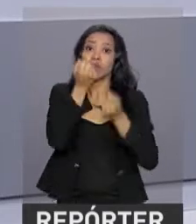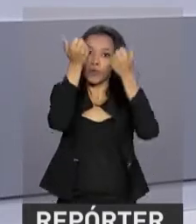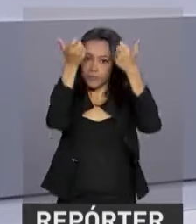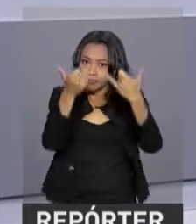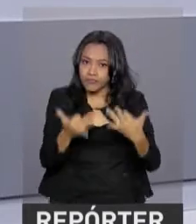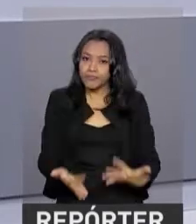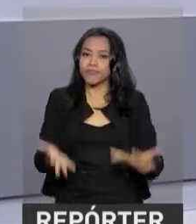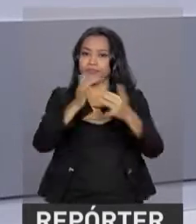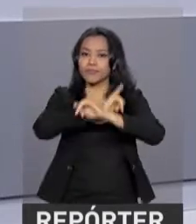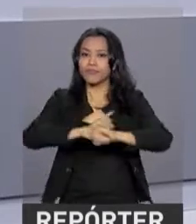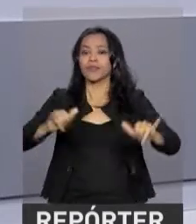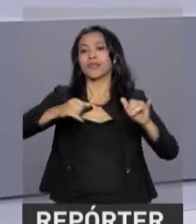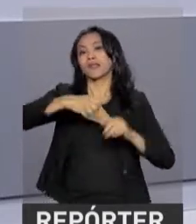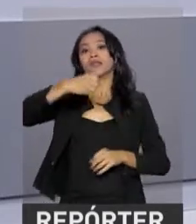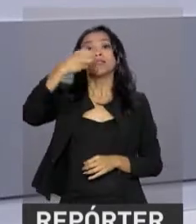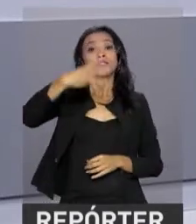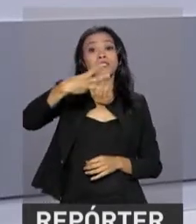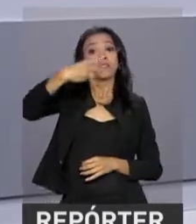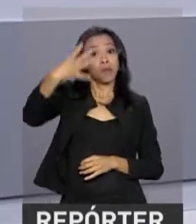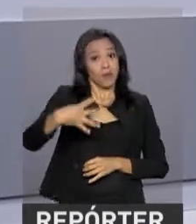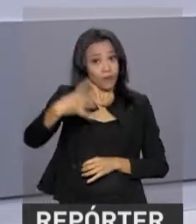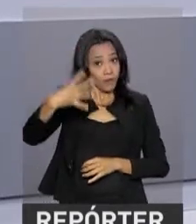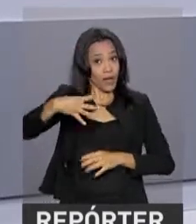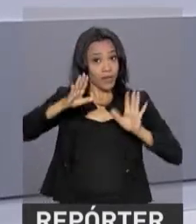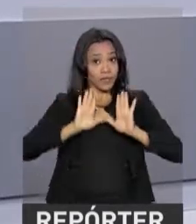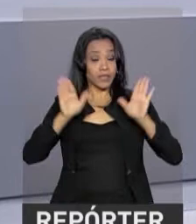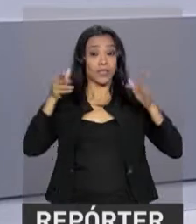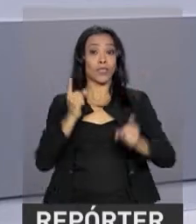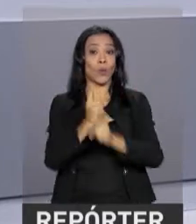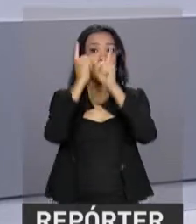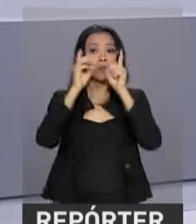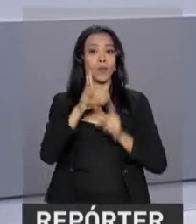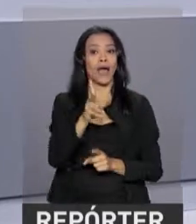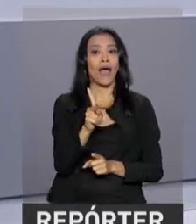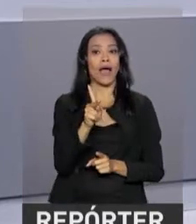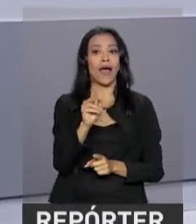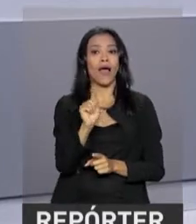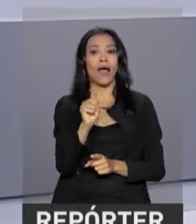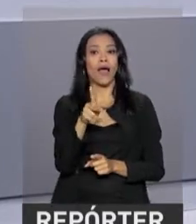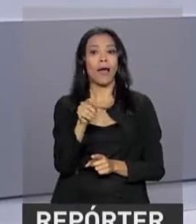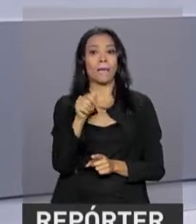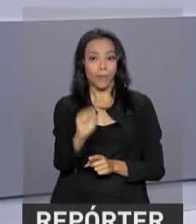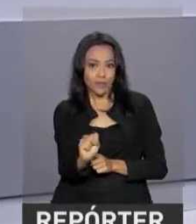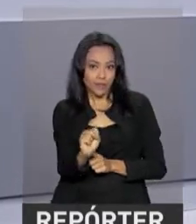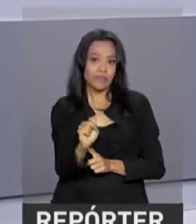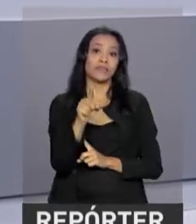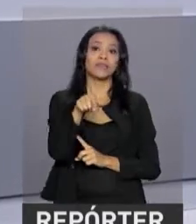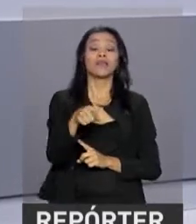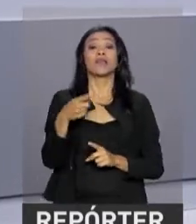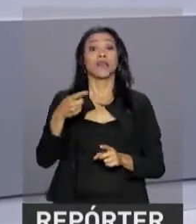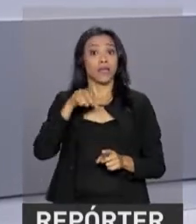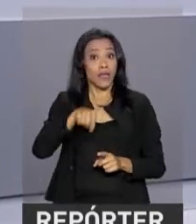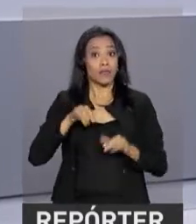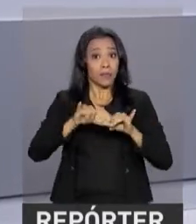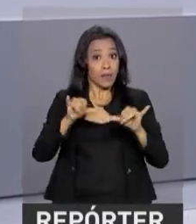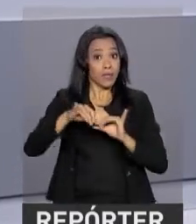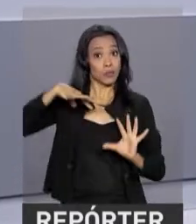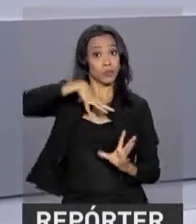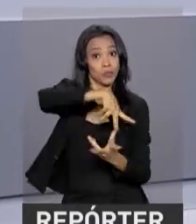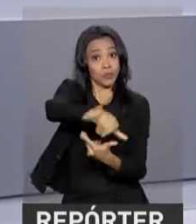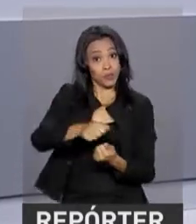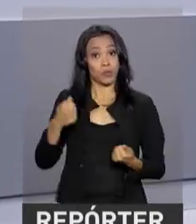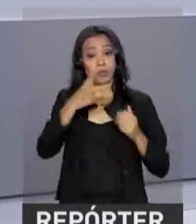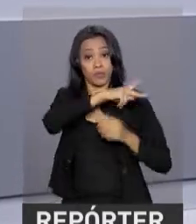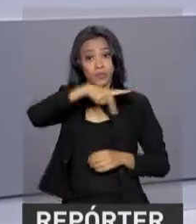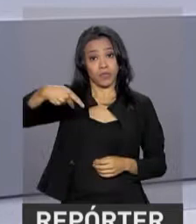34ª edição da apas show a maior feira de supermercados do mundo o presidente michel temer participou do evento e